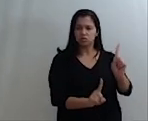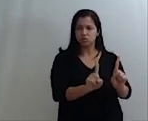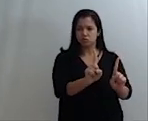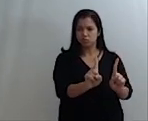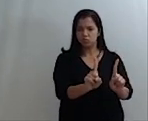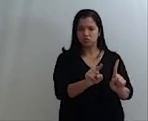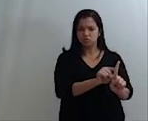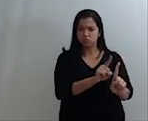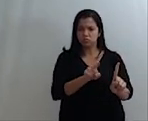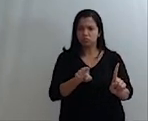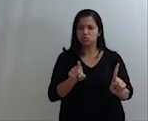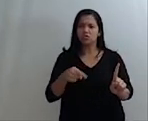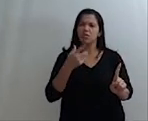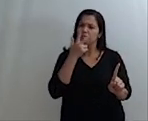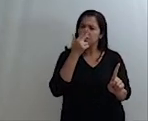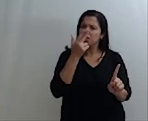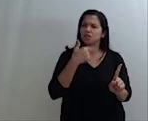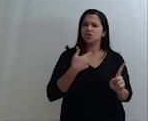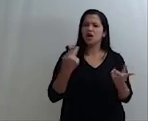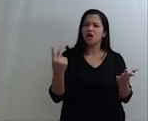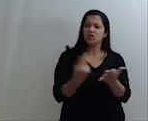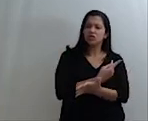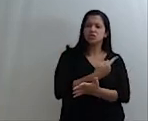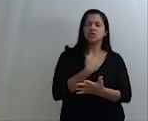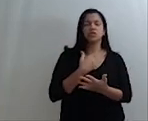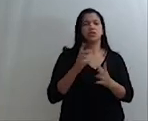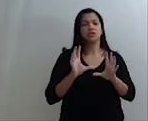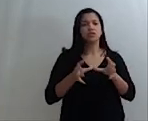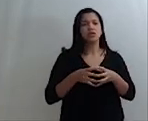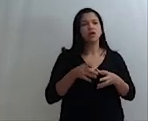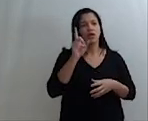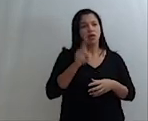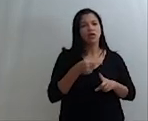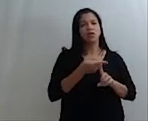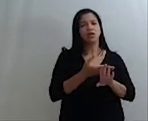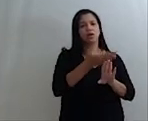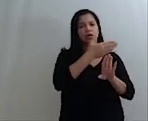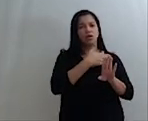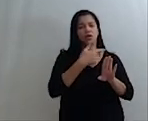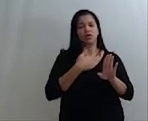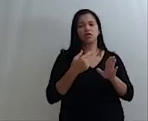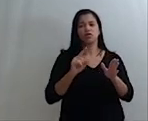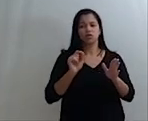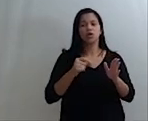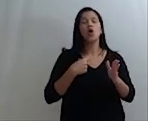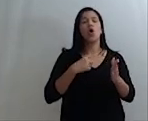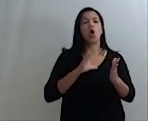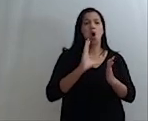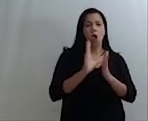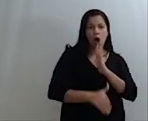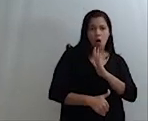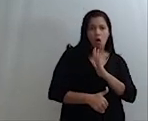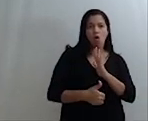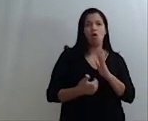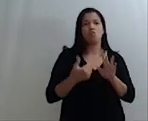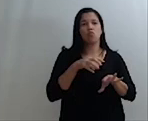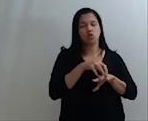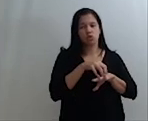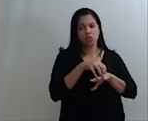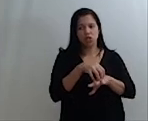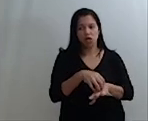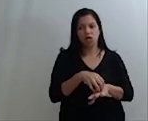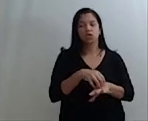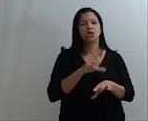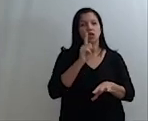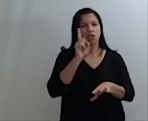precedente muito recente dessa turma versando também sobre roubo de carga em que se reconheceu que